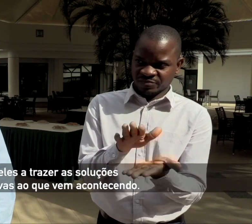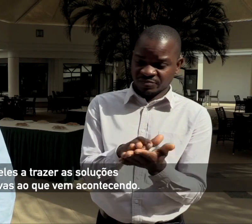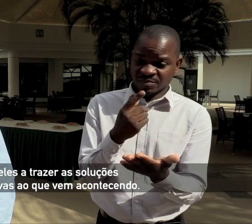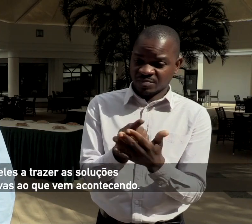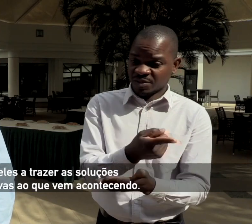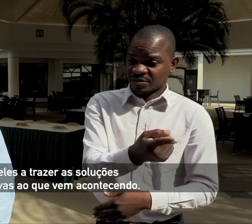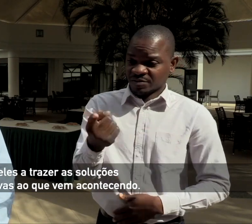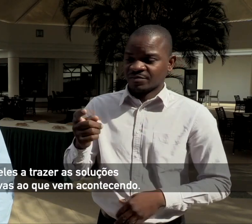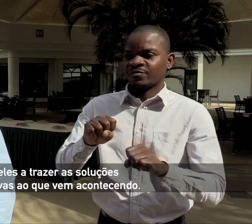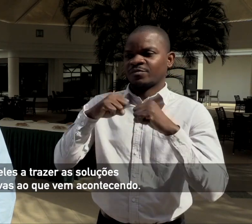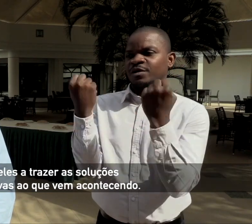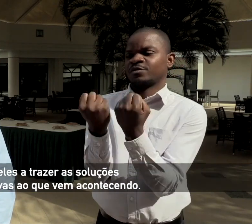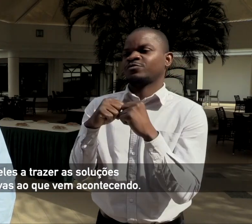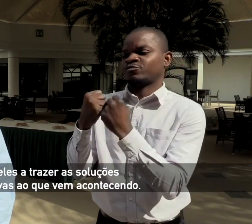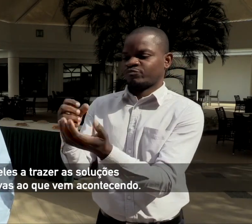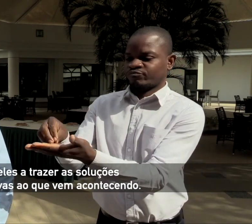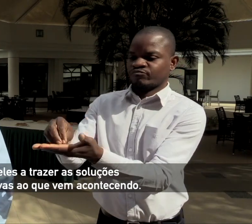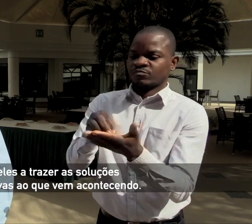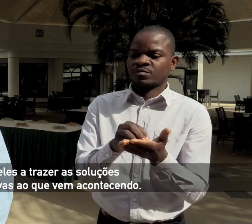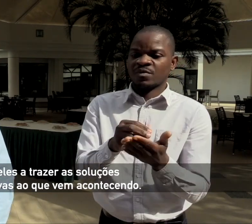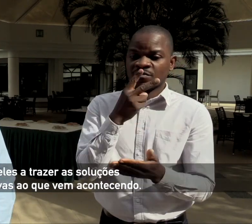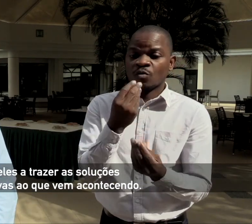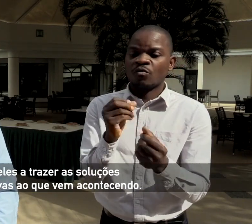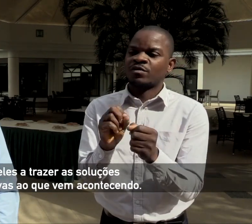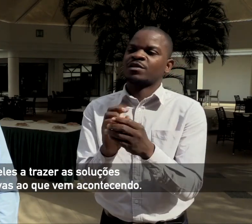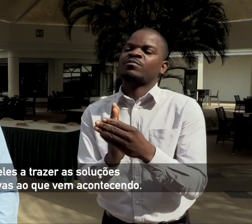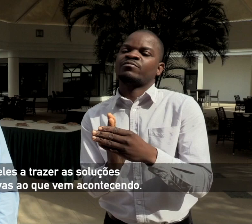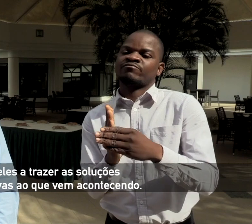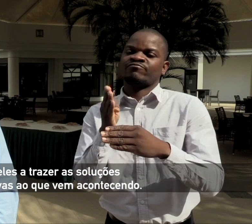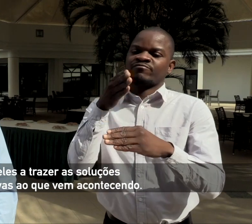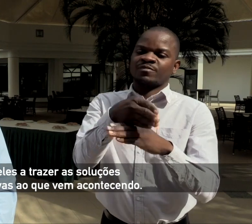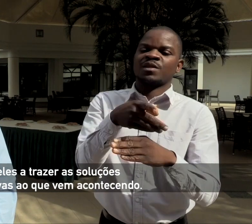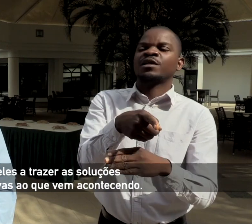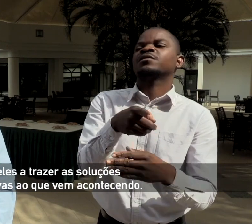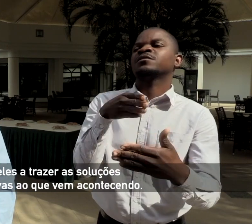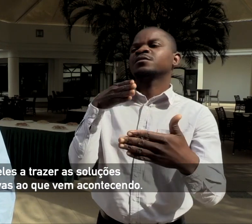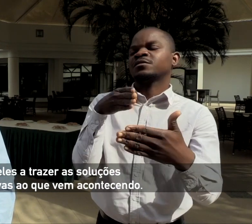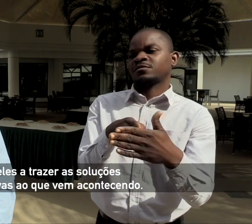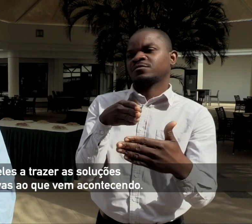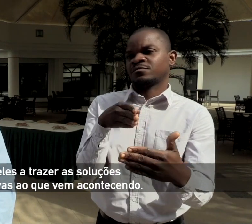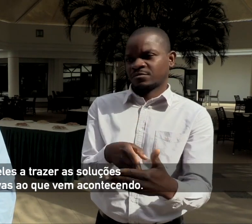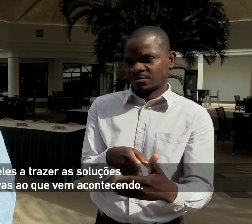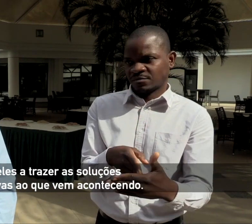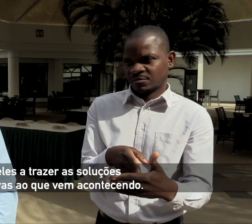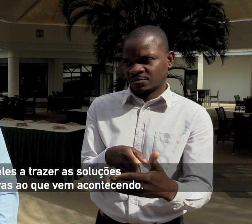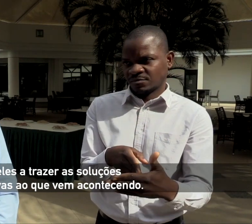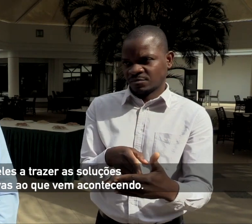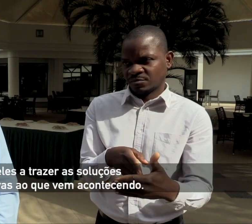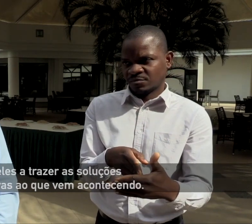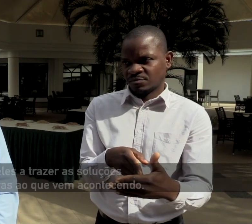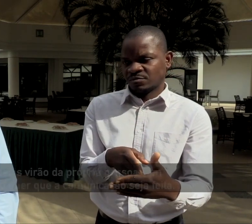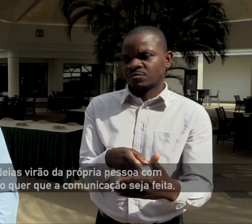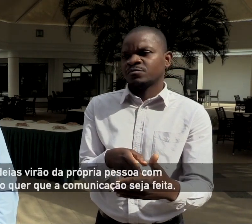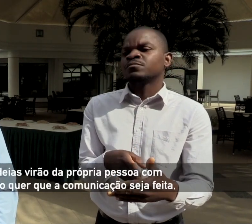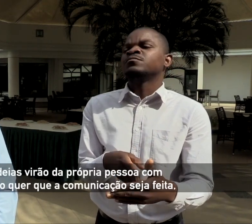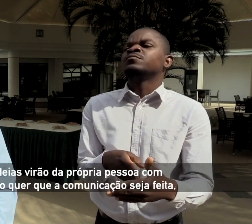eles a trazer as soluções alternativas ao que vem